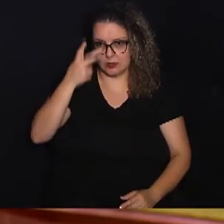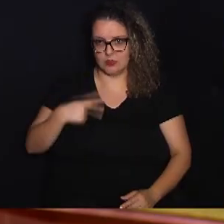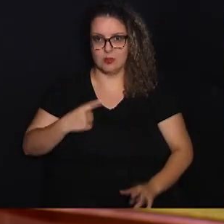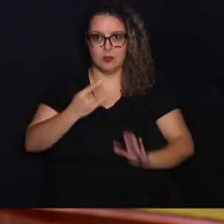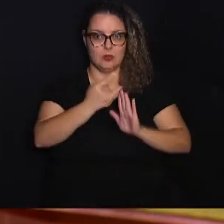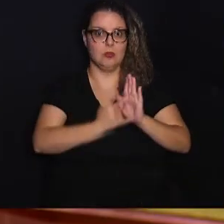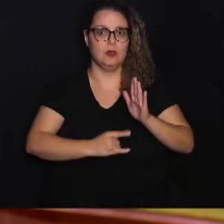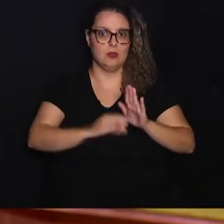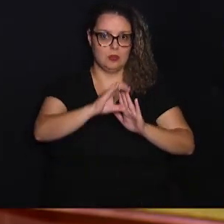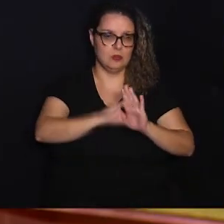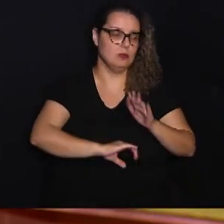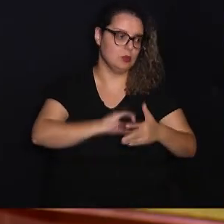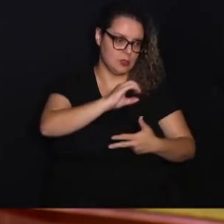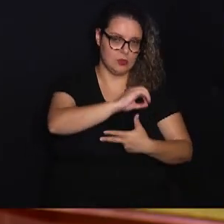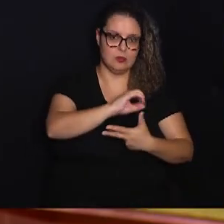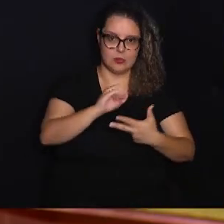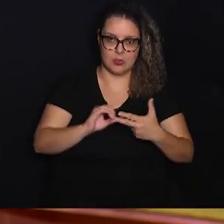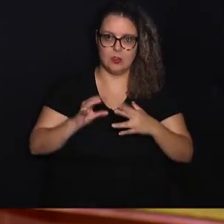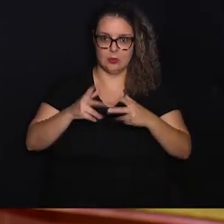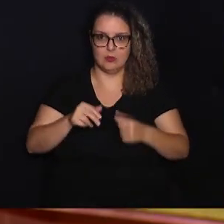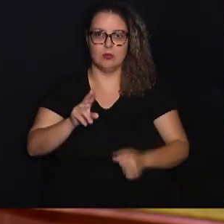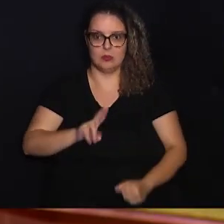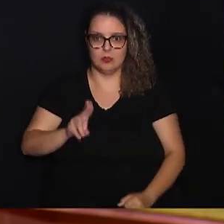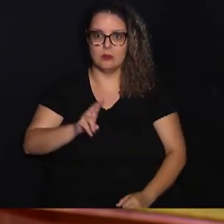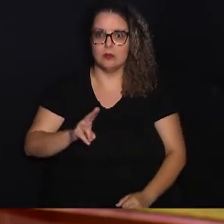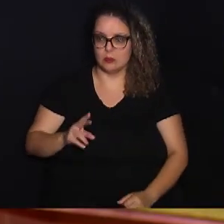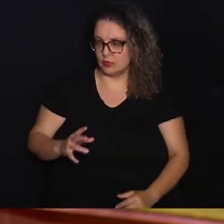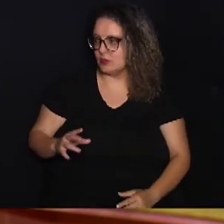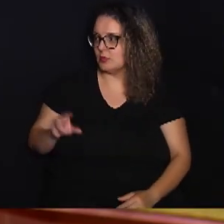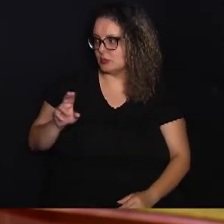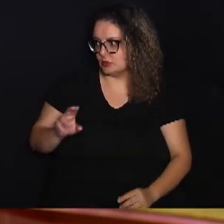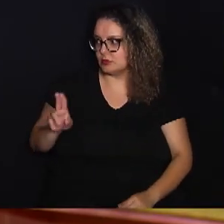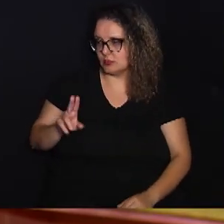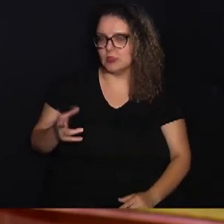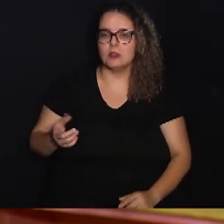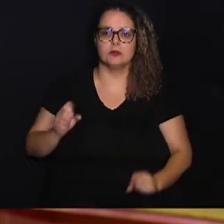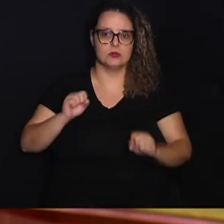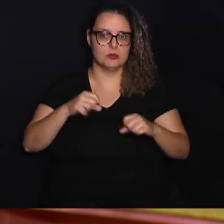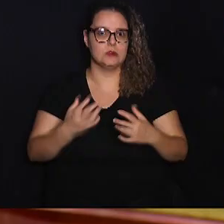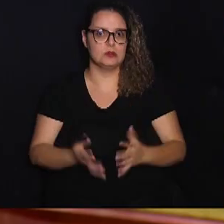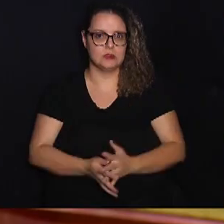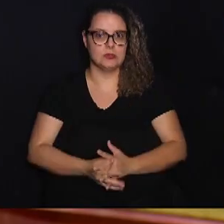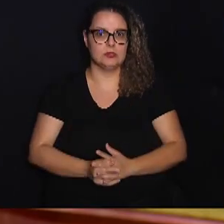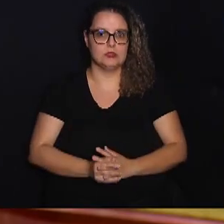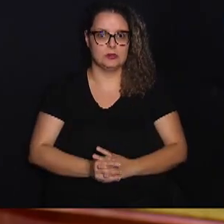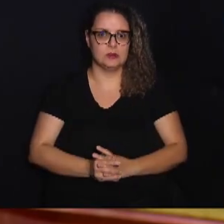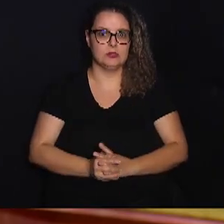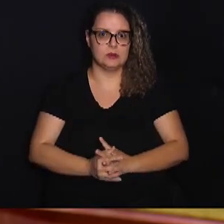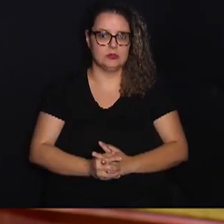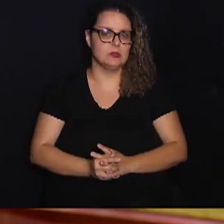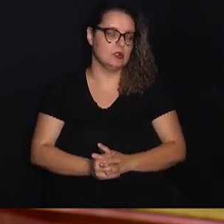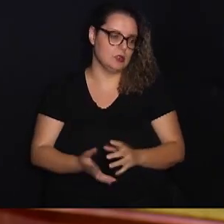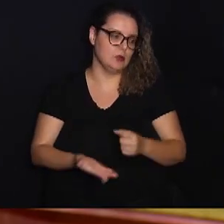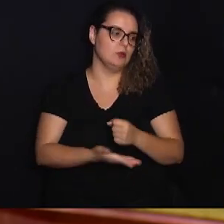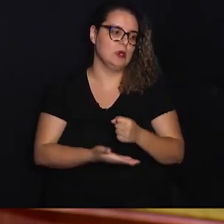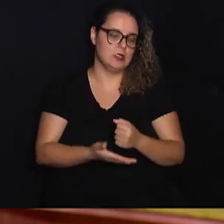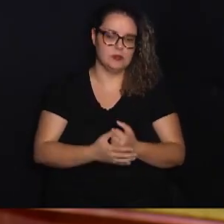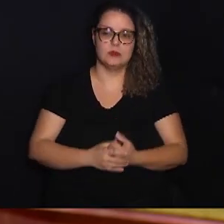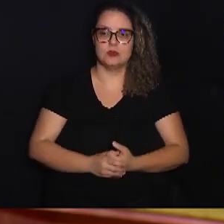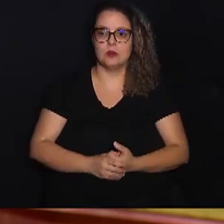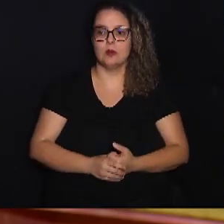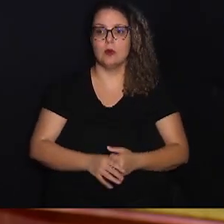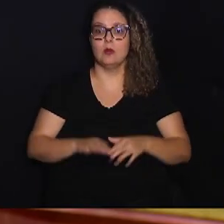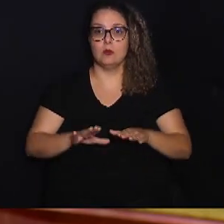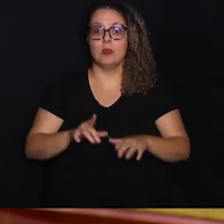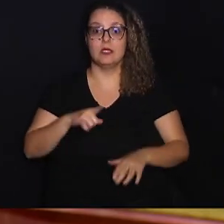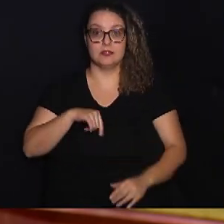MEC ele é todo, todo coberto, sim, isso é básico, né? Só que nós temos